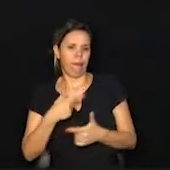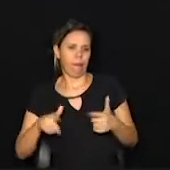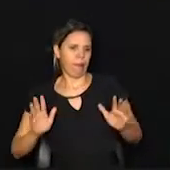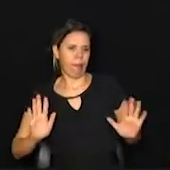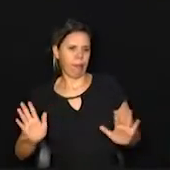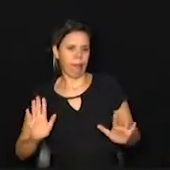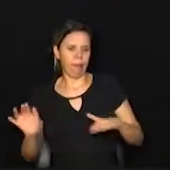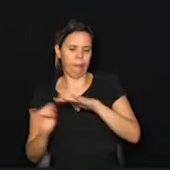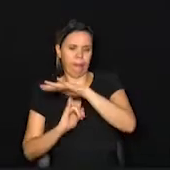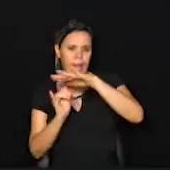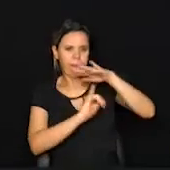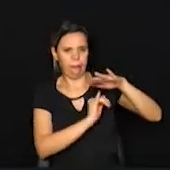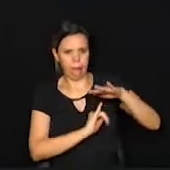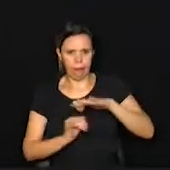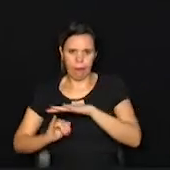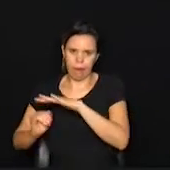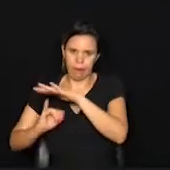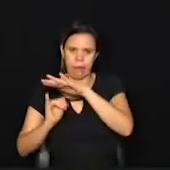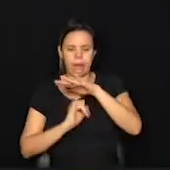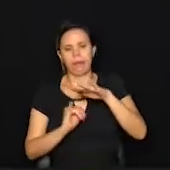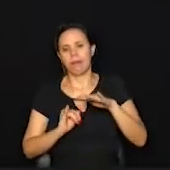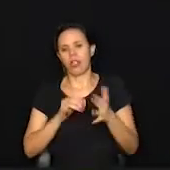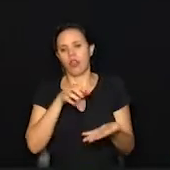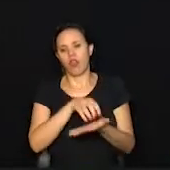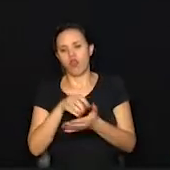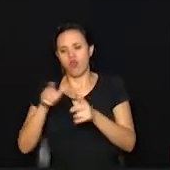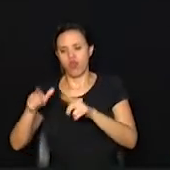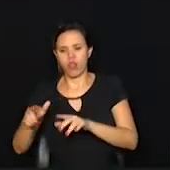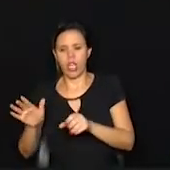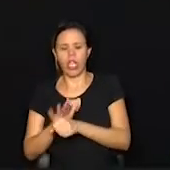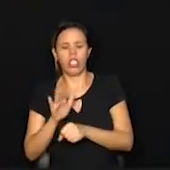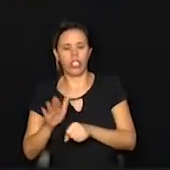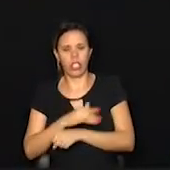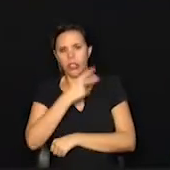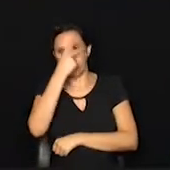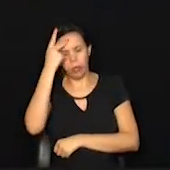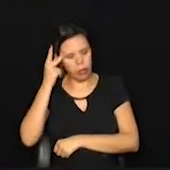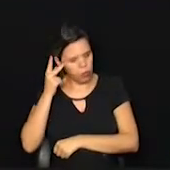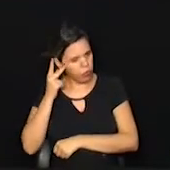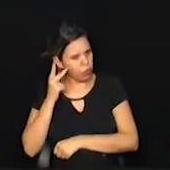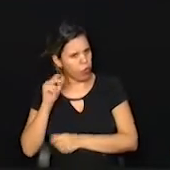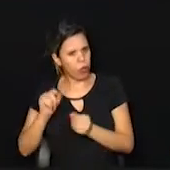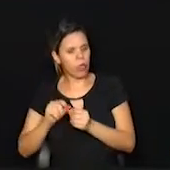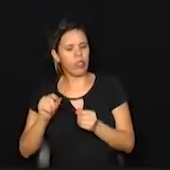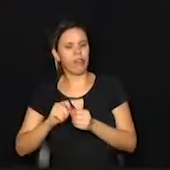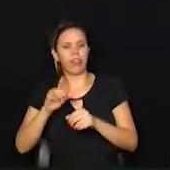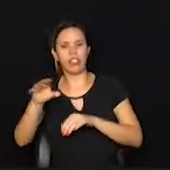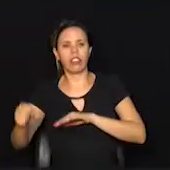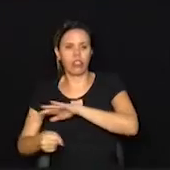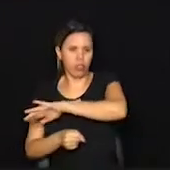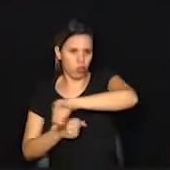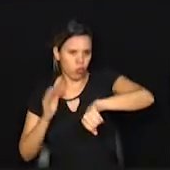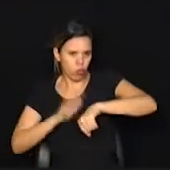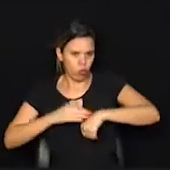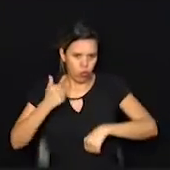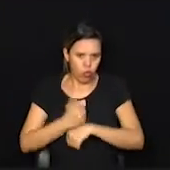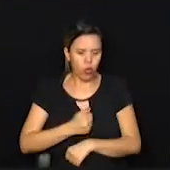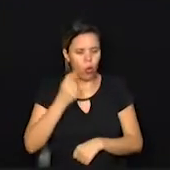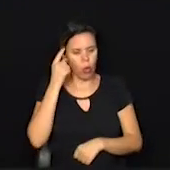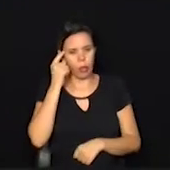essas instituições são viveram de golpistas é o a funcionar o Supremo Tribunal Federal e